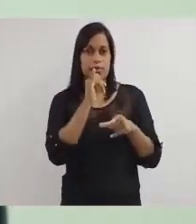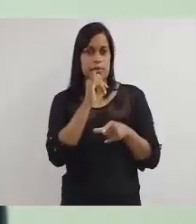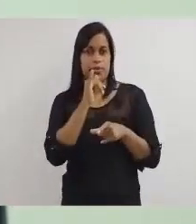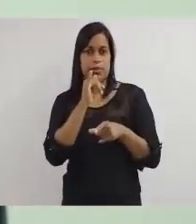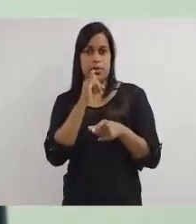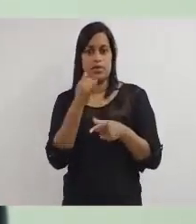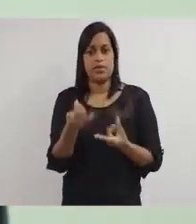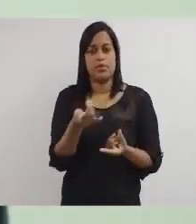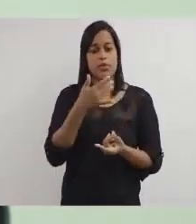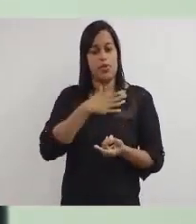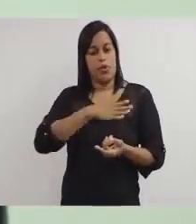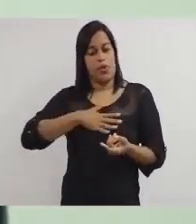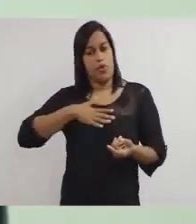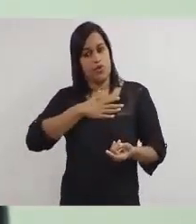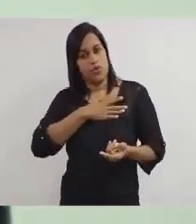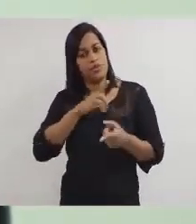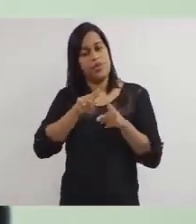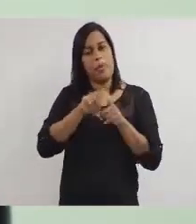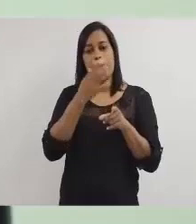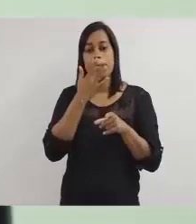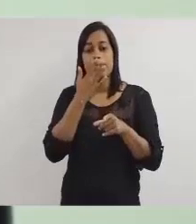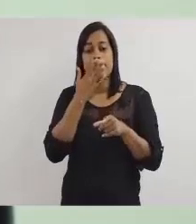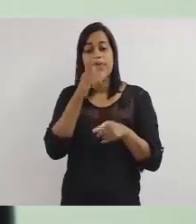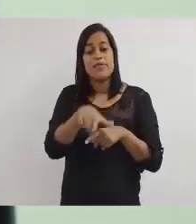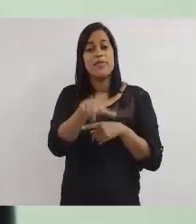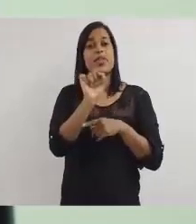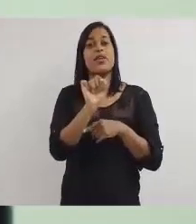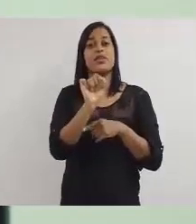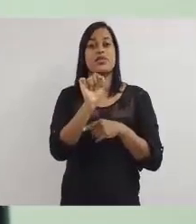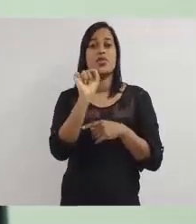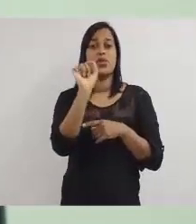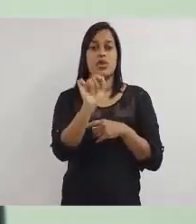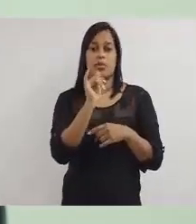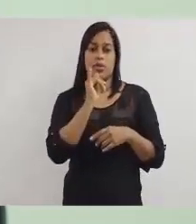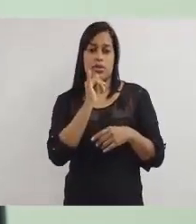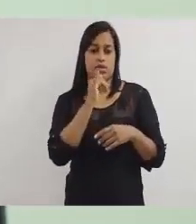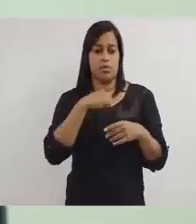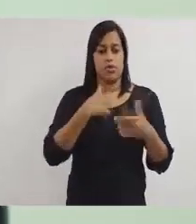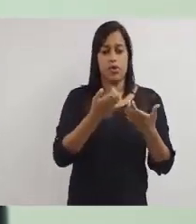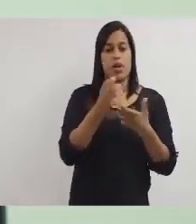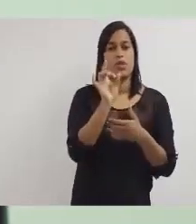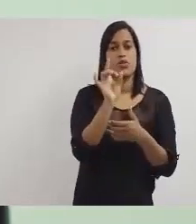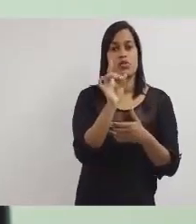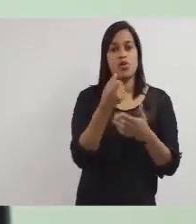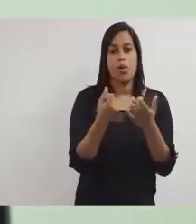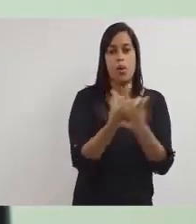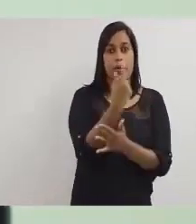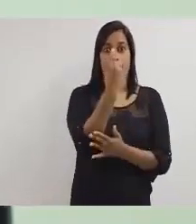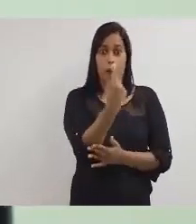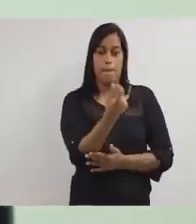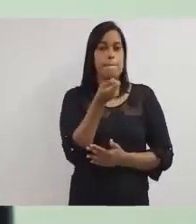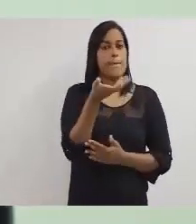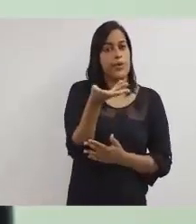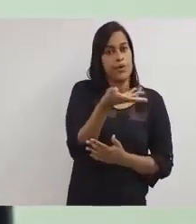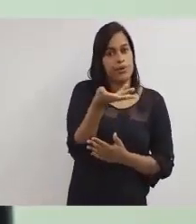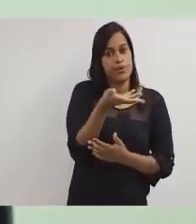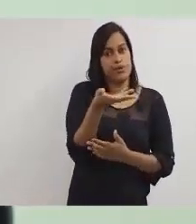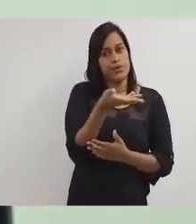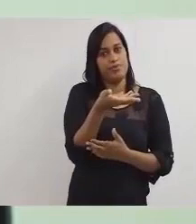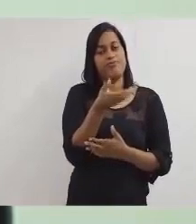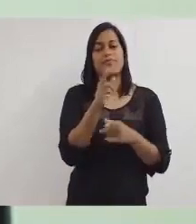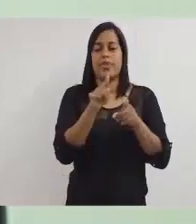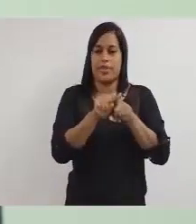variável gostos ou preferências. Eu passei a preferir consumir determinado bem, então isso afeta a minha curva de